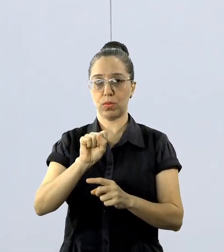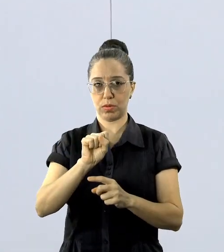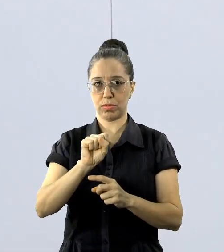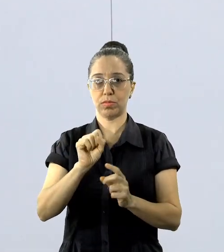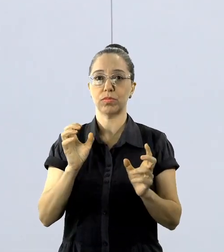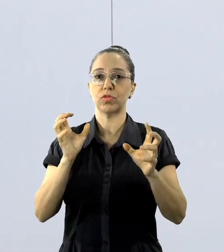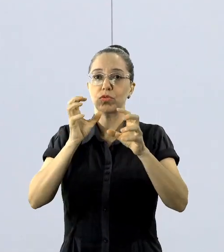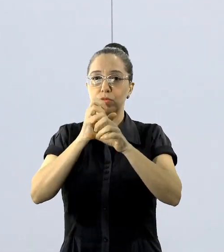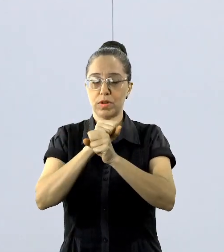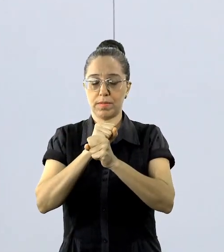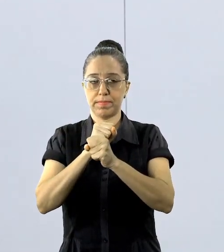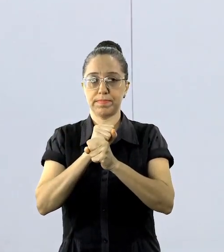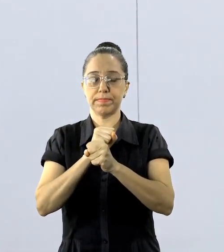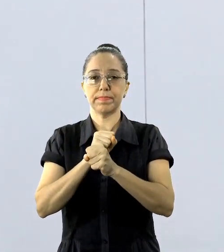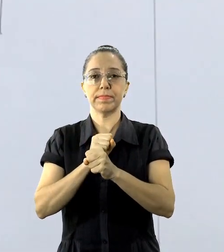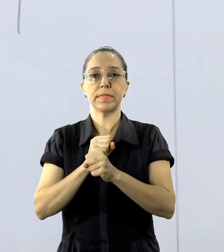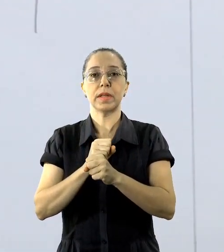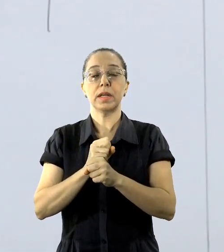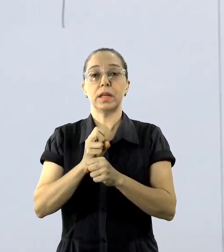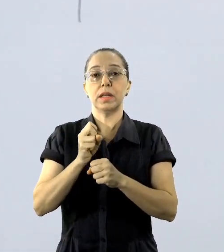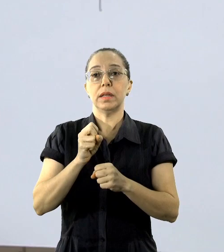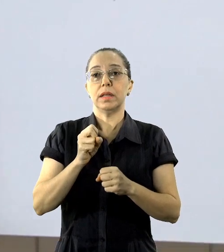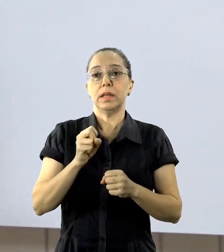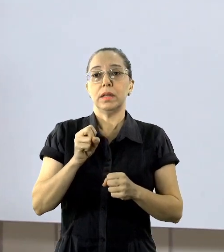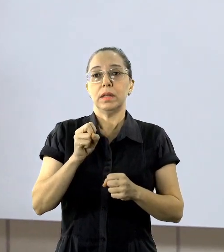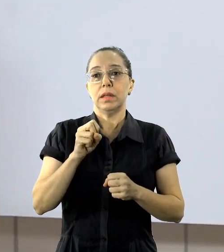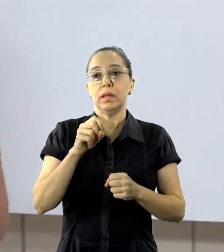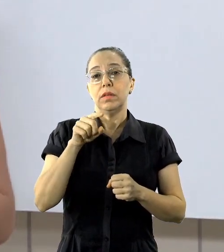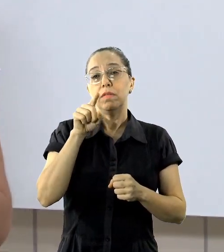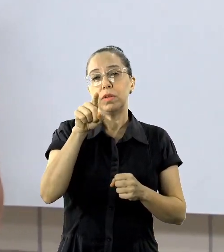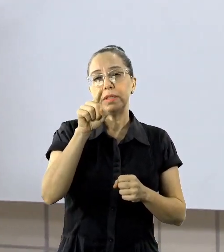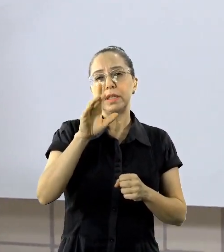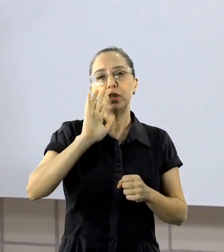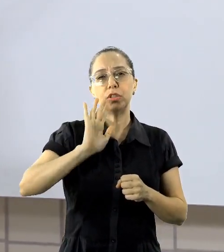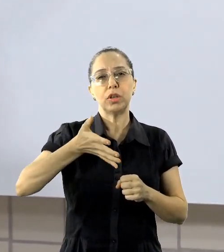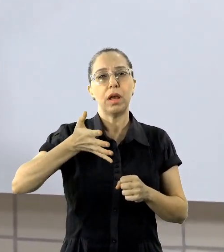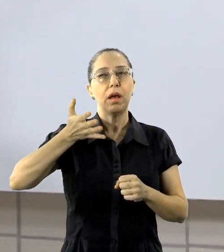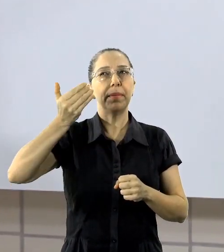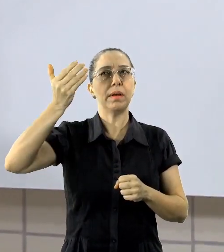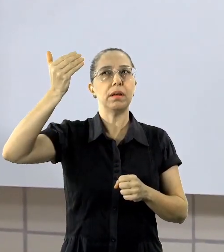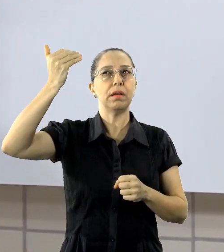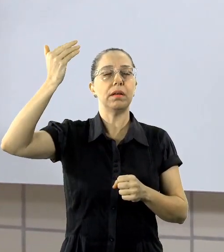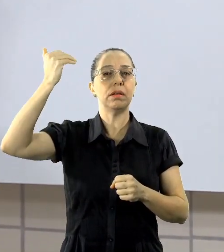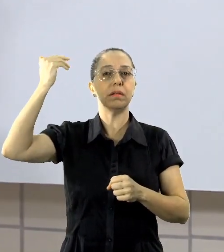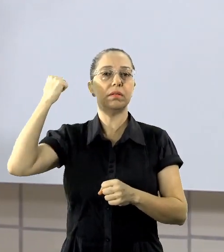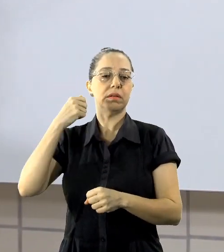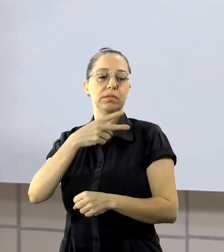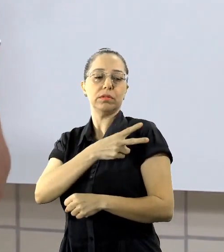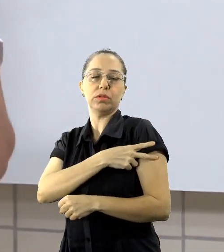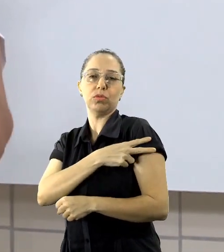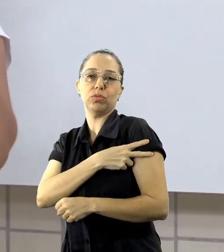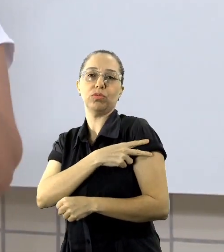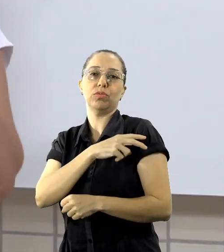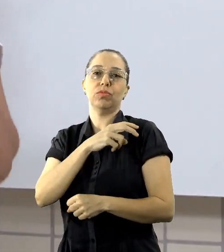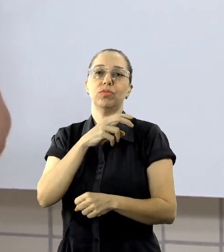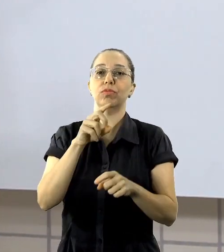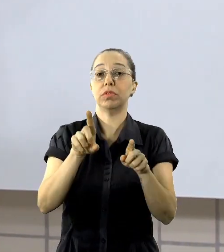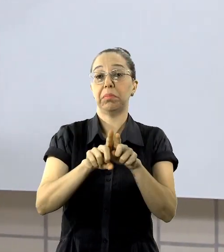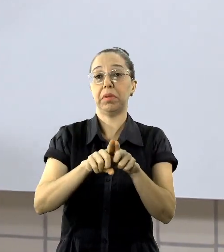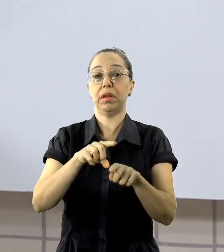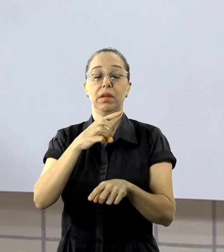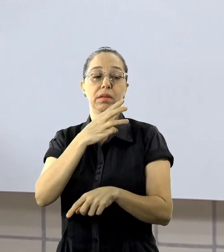juntar. Se nós fizermos pelo aquele jeito que você aprendeu lá no segundo, no terceiro ano, em que você